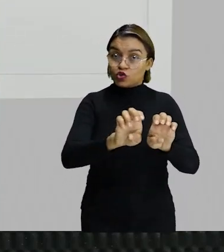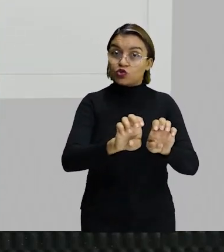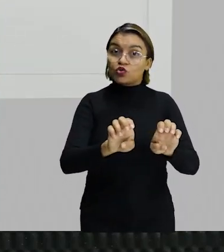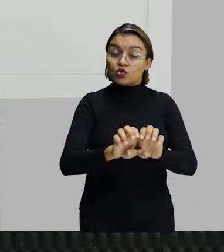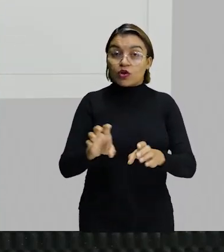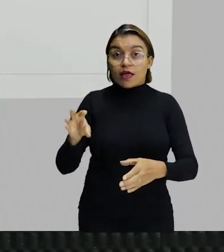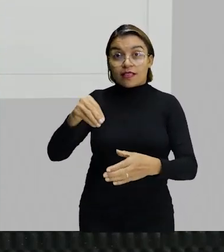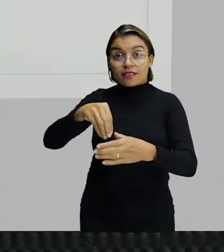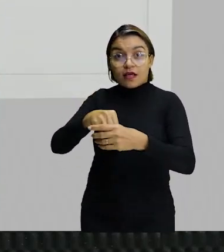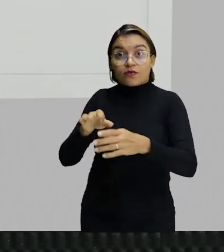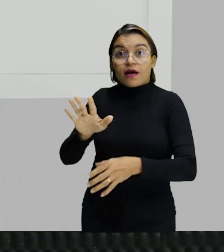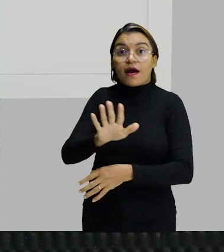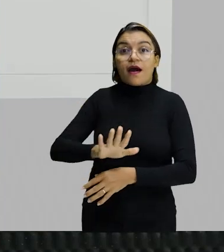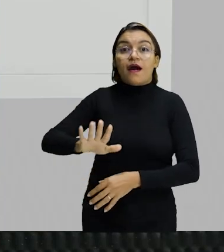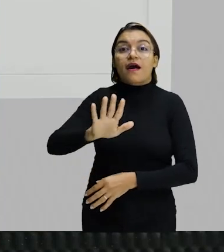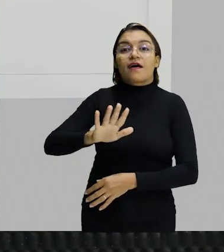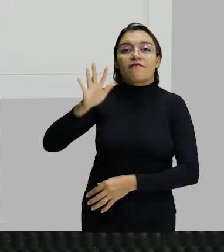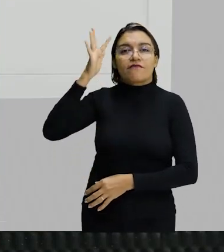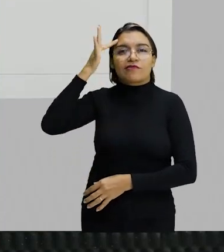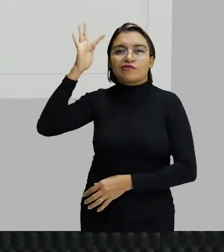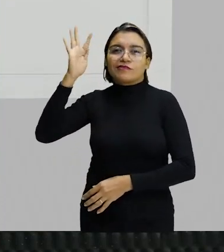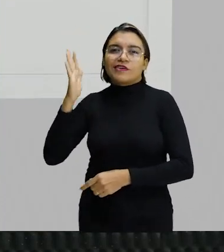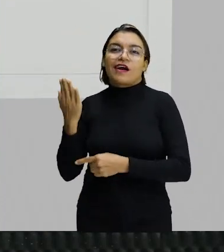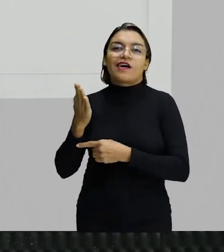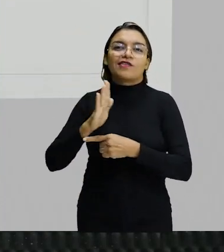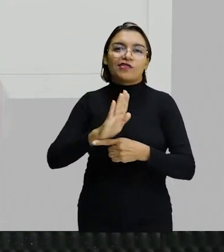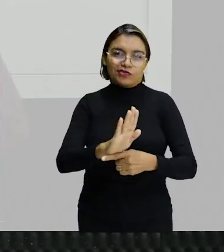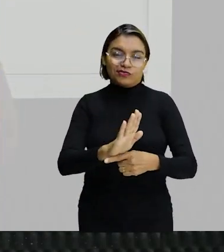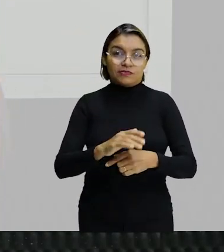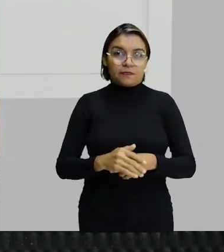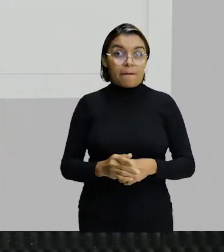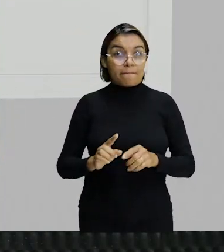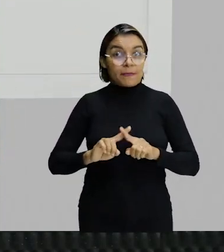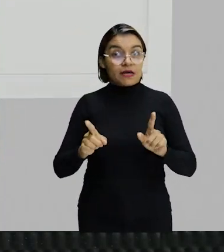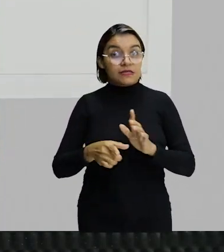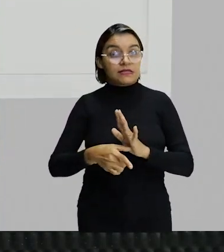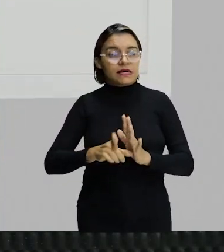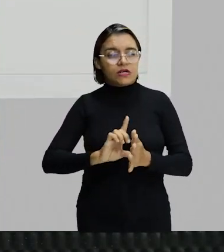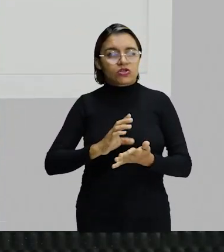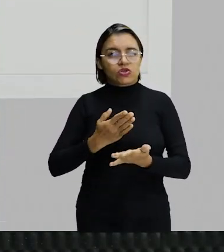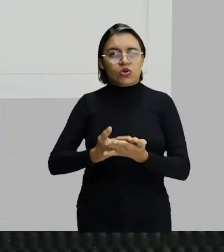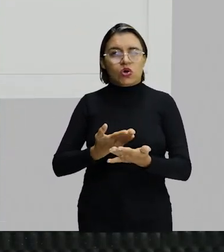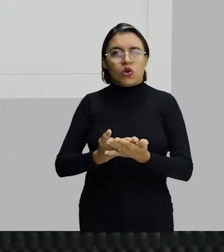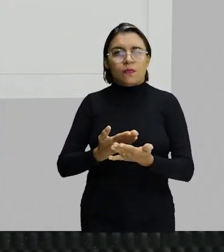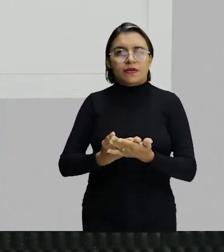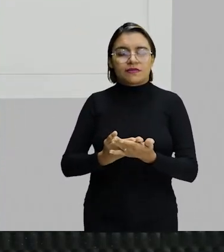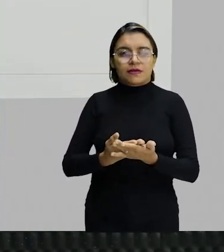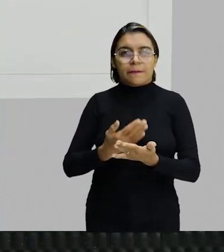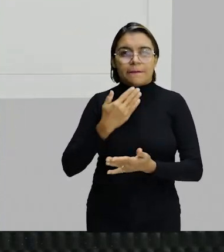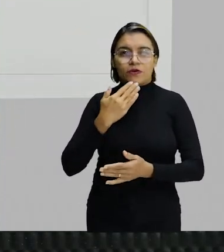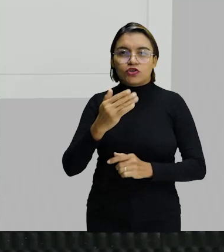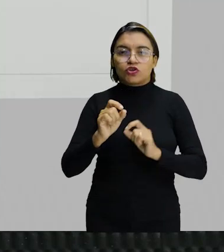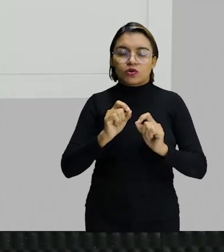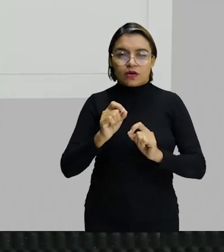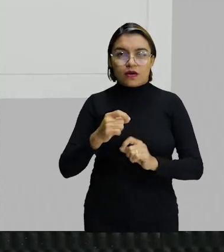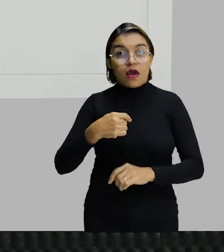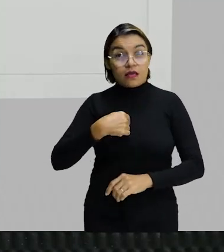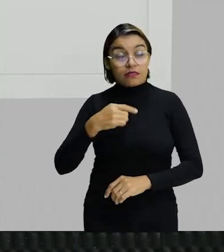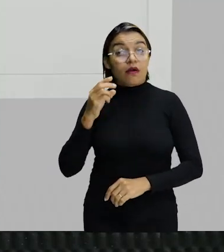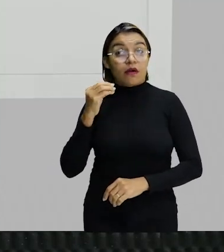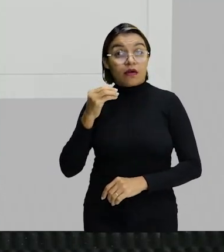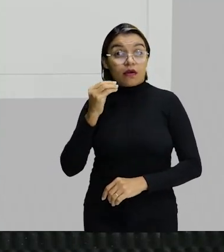da filosofia que pode contribuir conosco. Mas, antes da gente começar, sempre eu faço o mesmo pedido pela minha experiência com